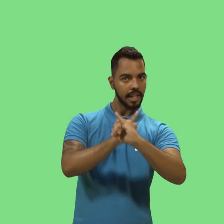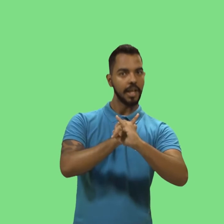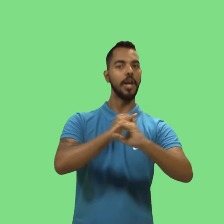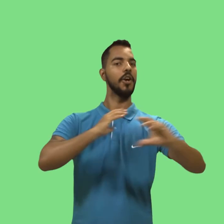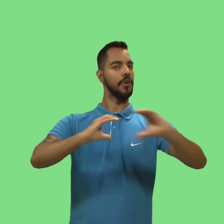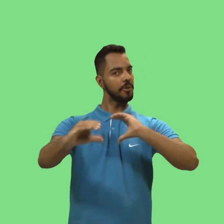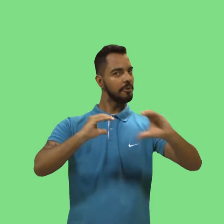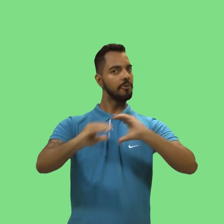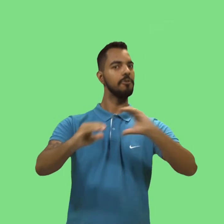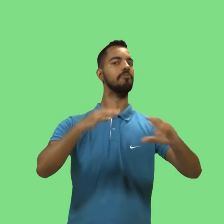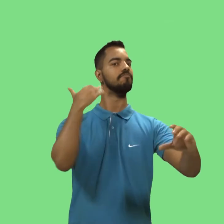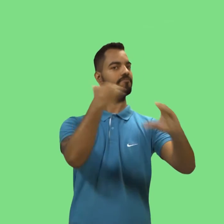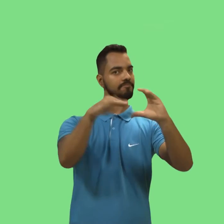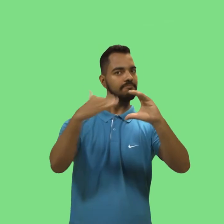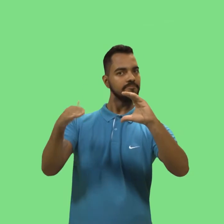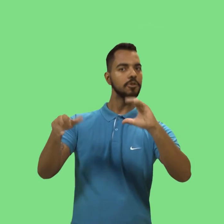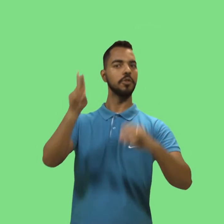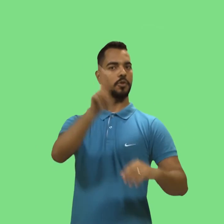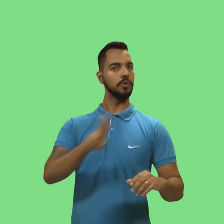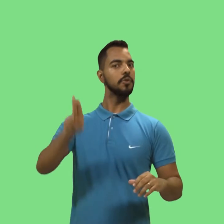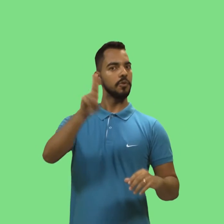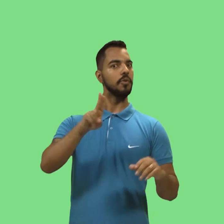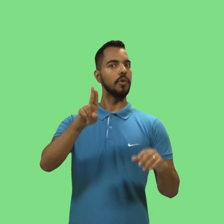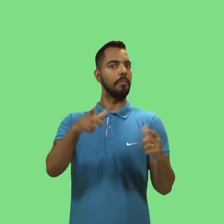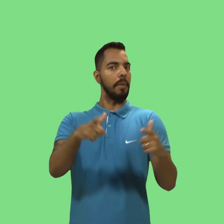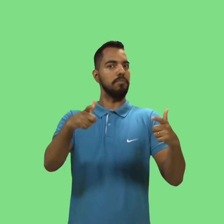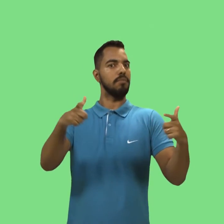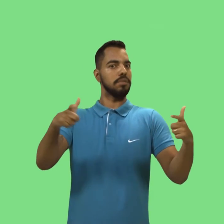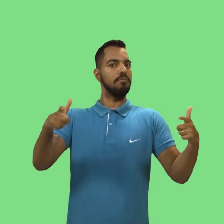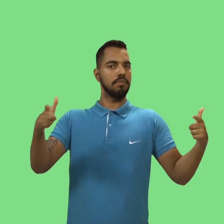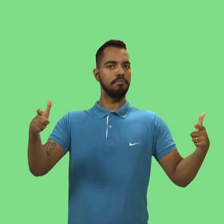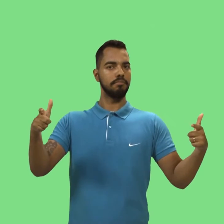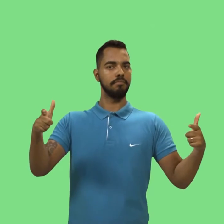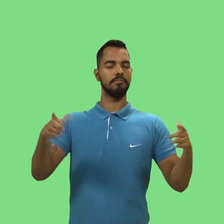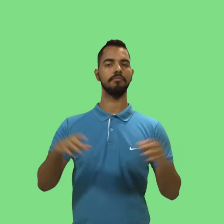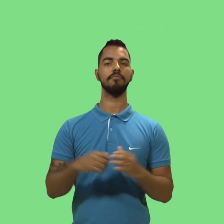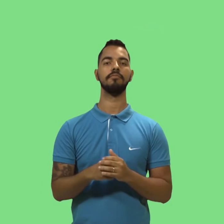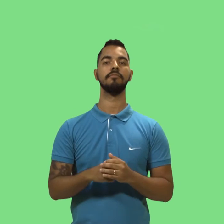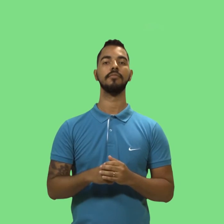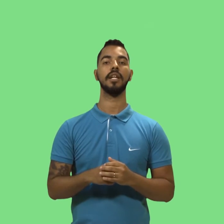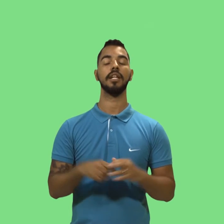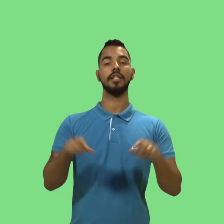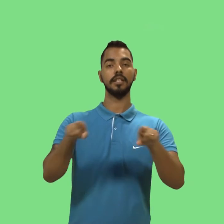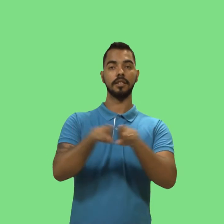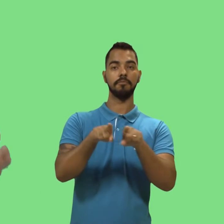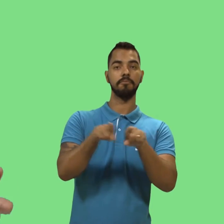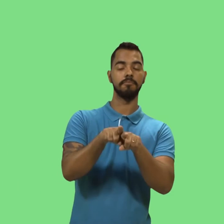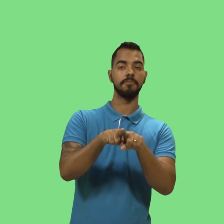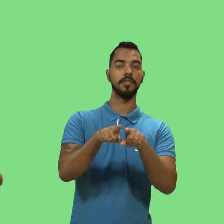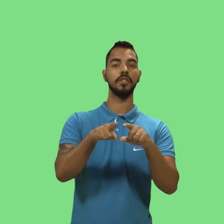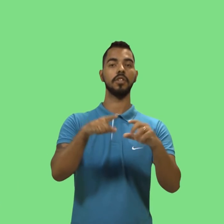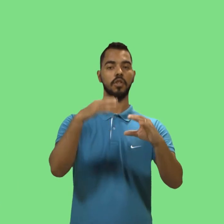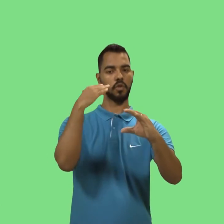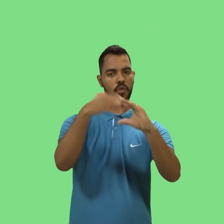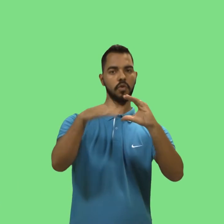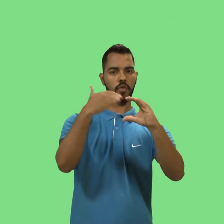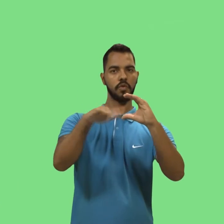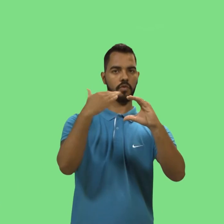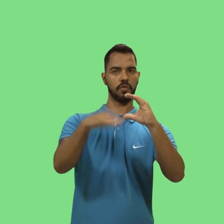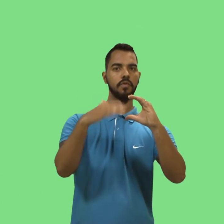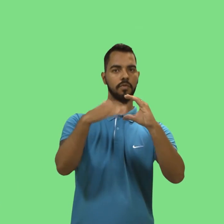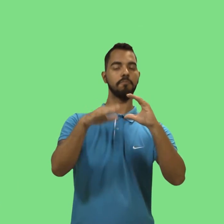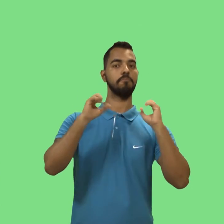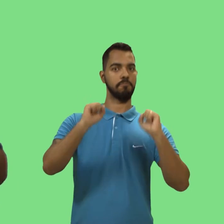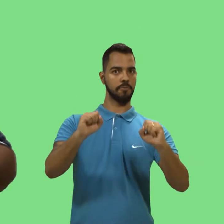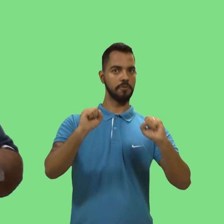sido utilizado cada dia com maior frequência. Também os convites podem ser enviados por e-mail, claro, mas é